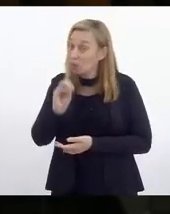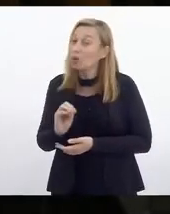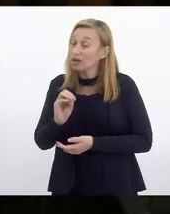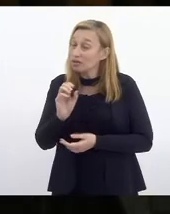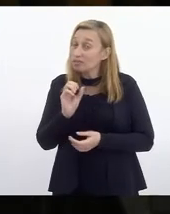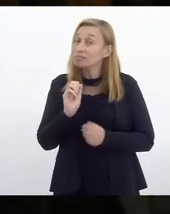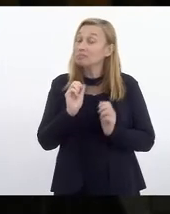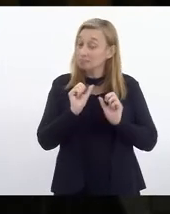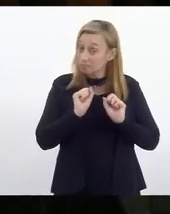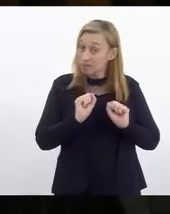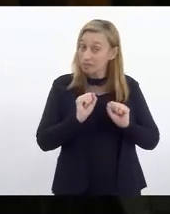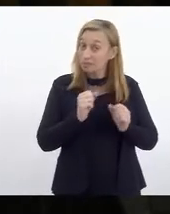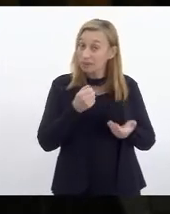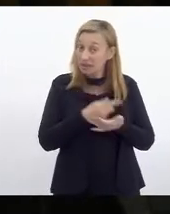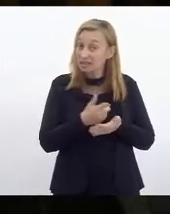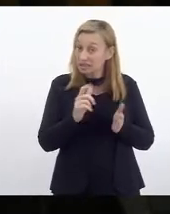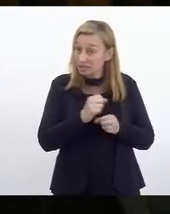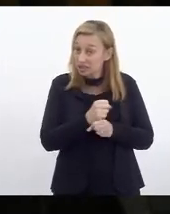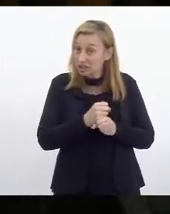ano,